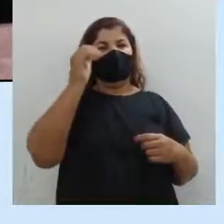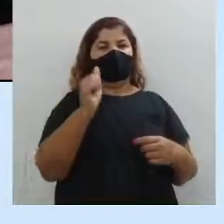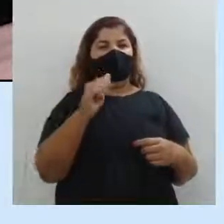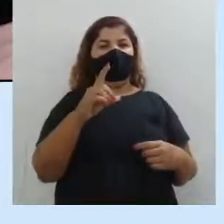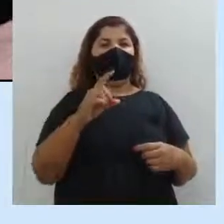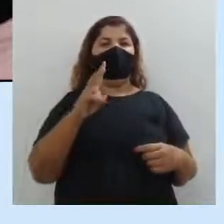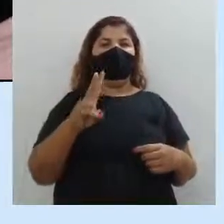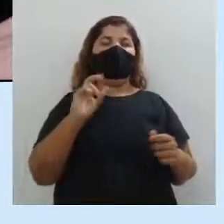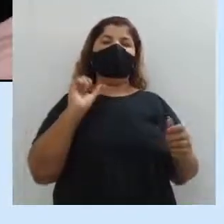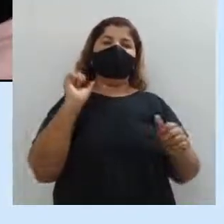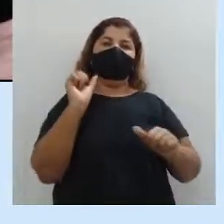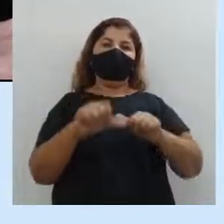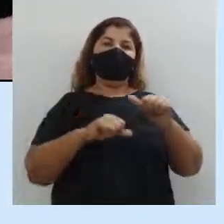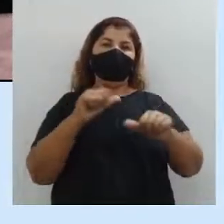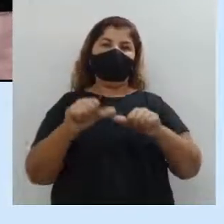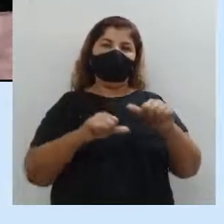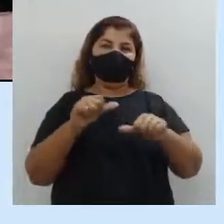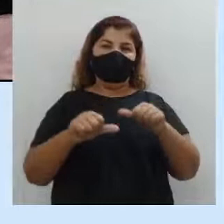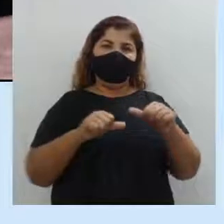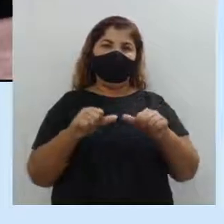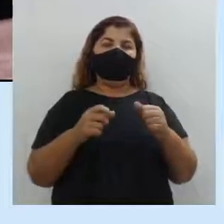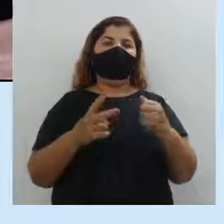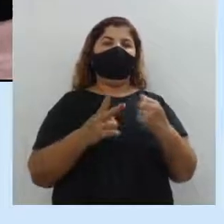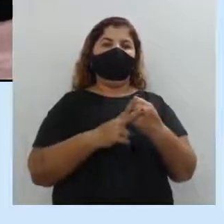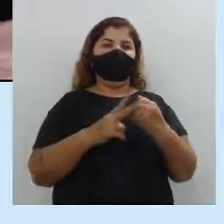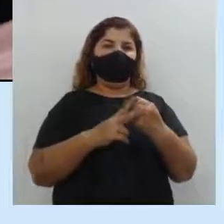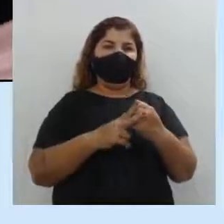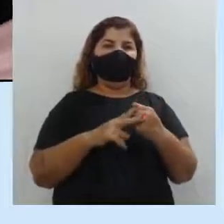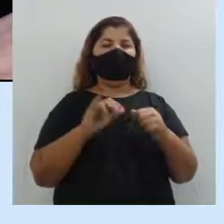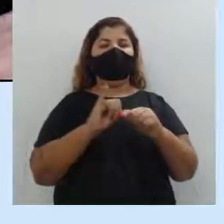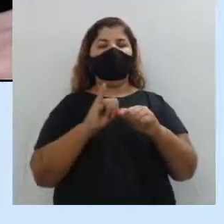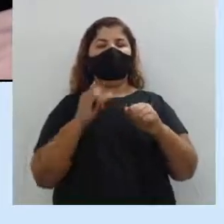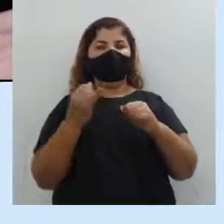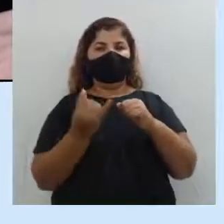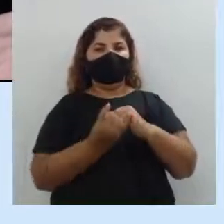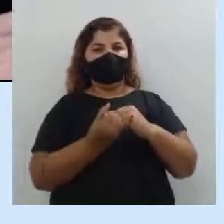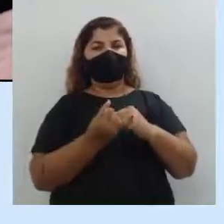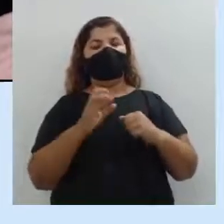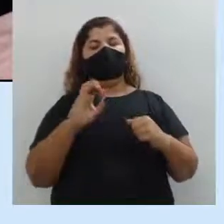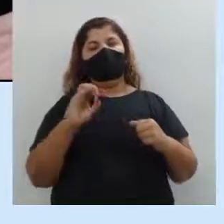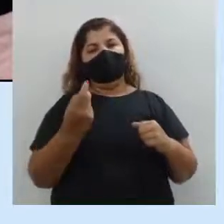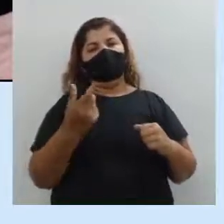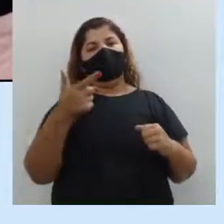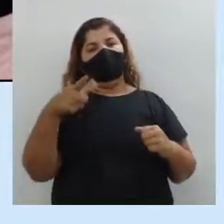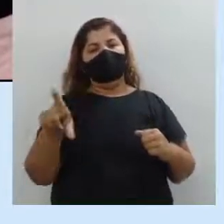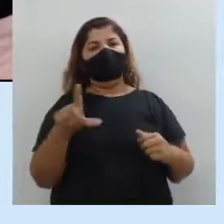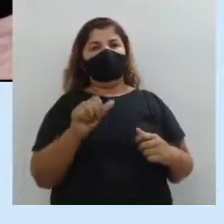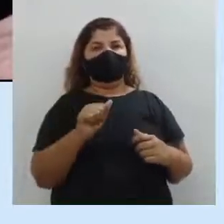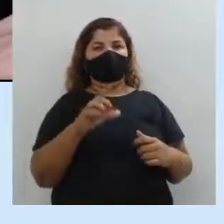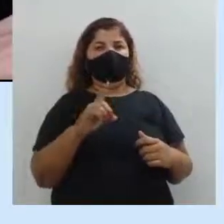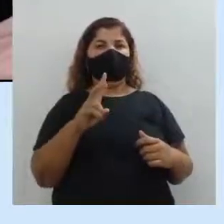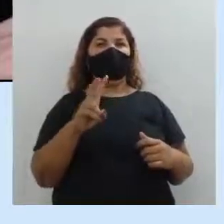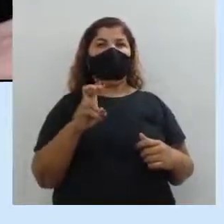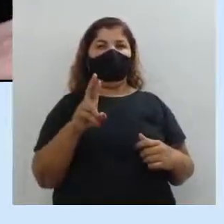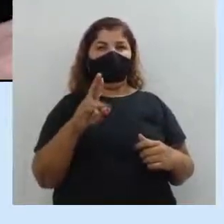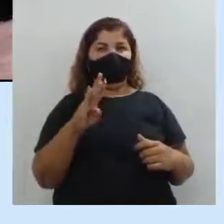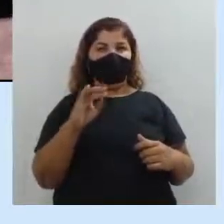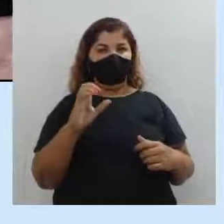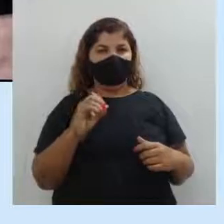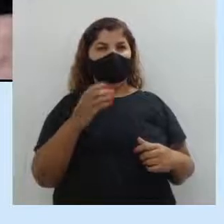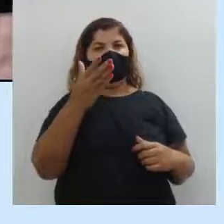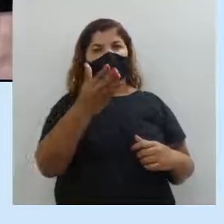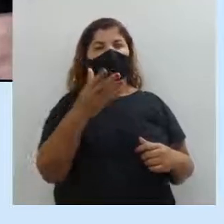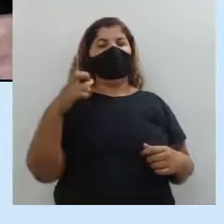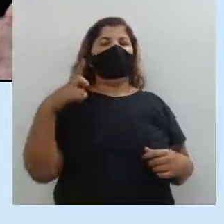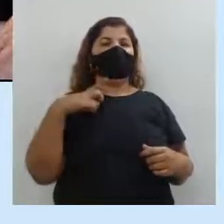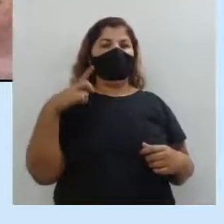ele modifica verbo, adjetivo ou outro advérbio. E aqui eu